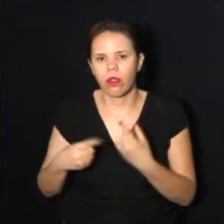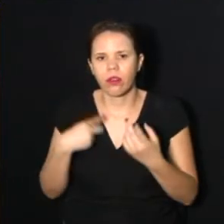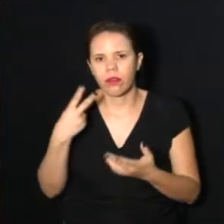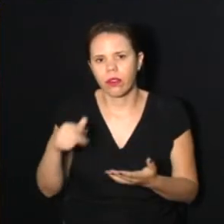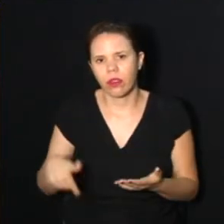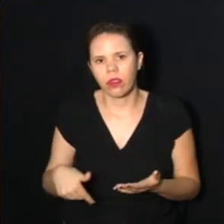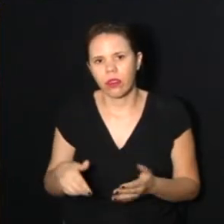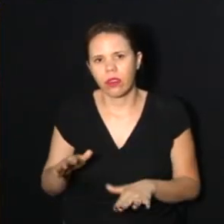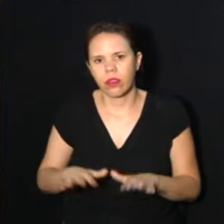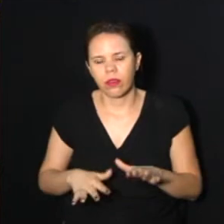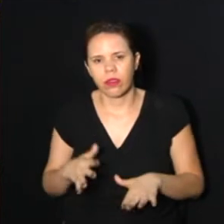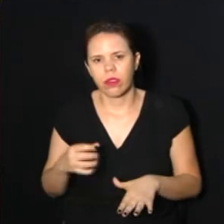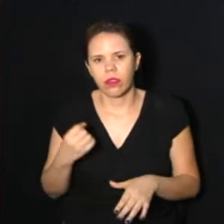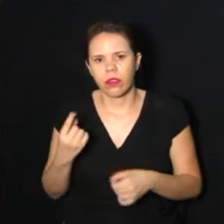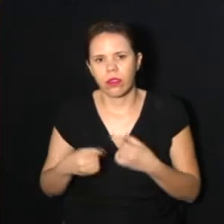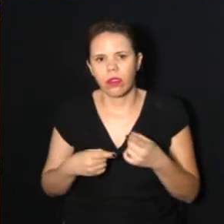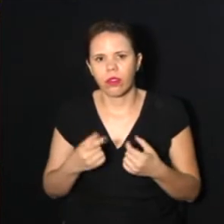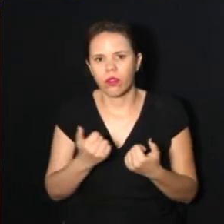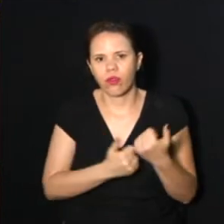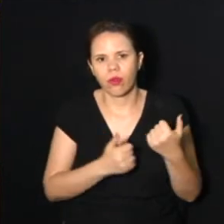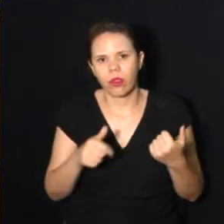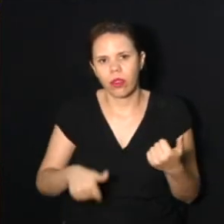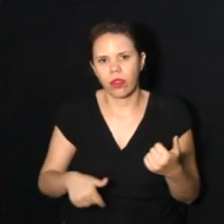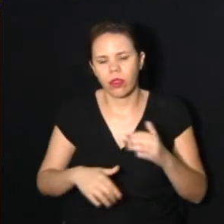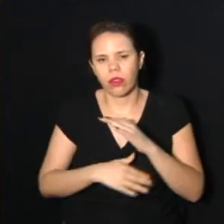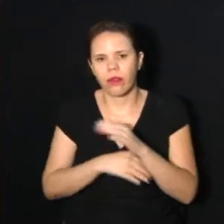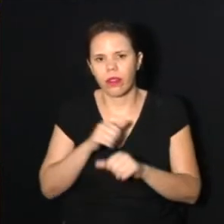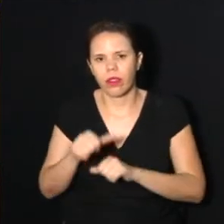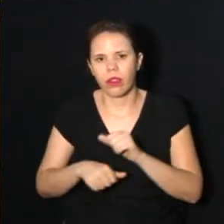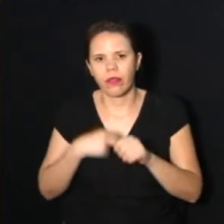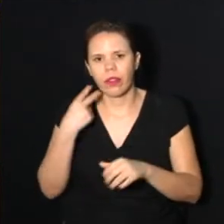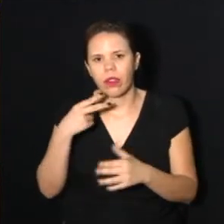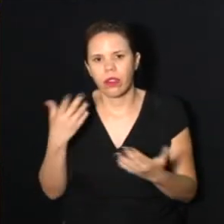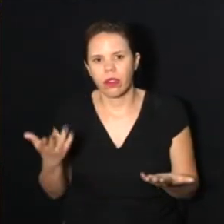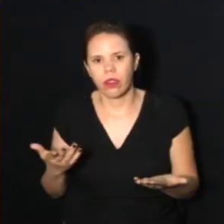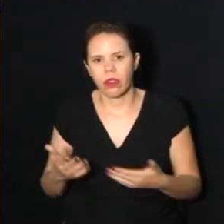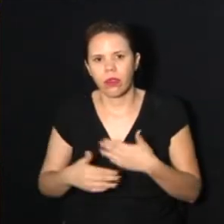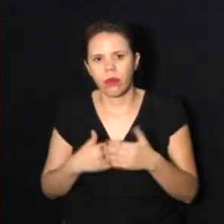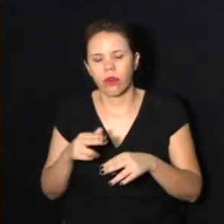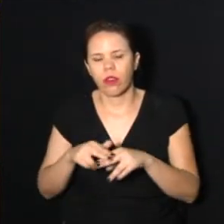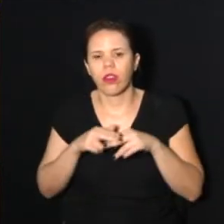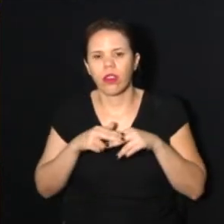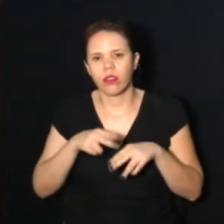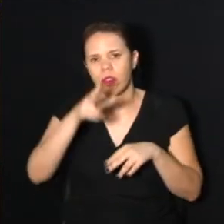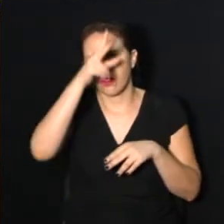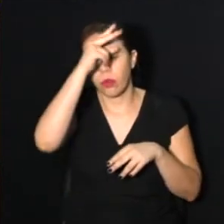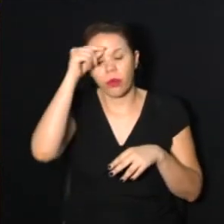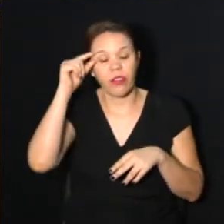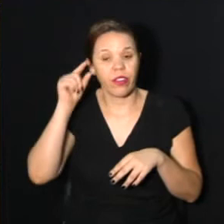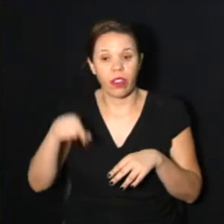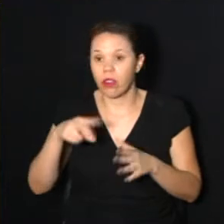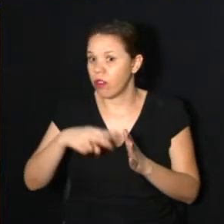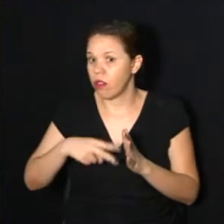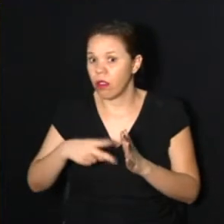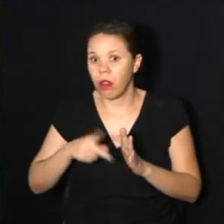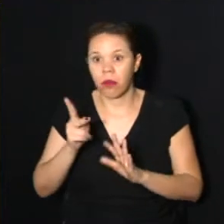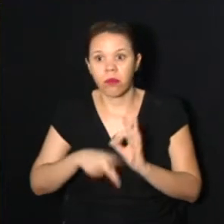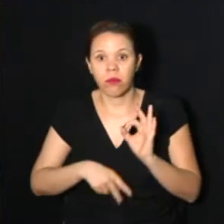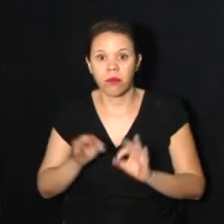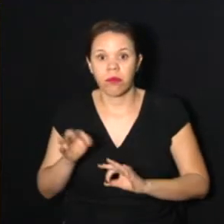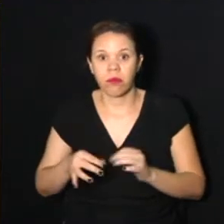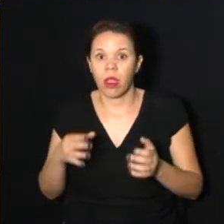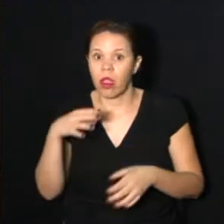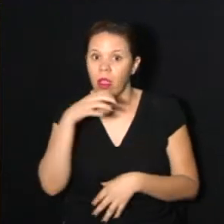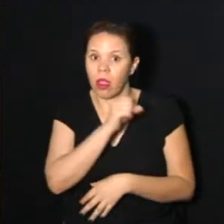às vezes nem vereador, é suplente na casa que se torna vereador, por ordem do prefeito, que não lê os projetos, entendeu? Então aí